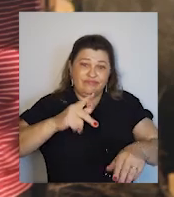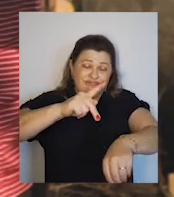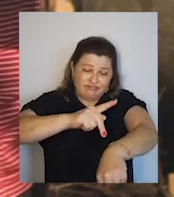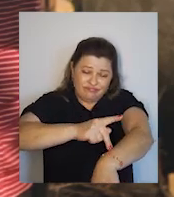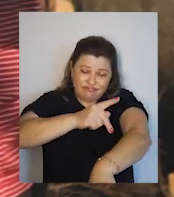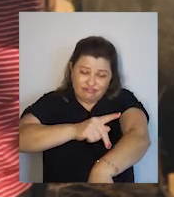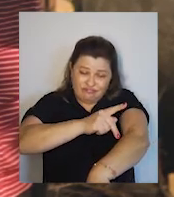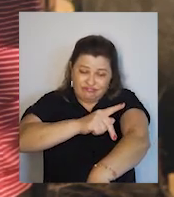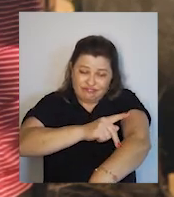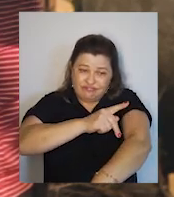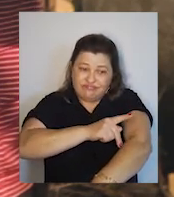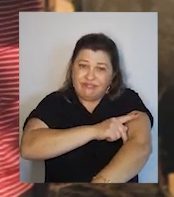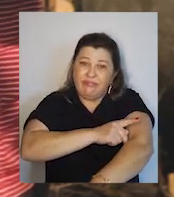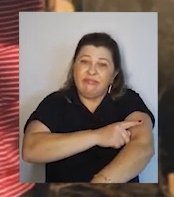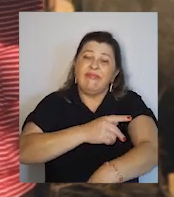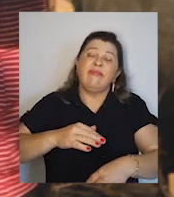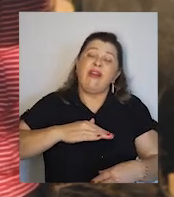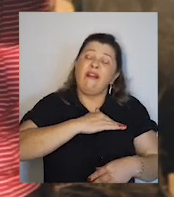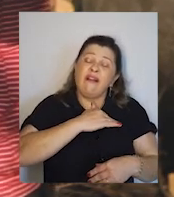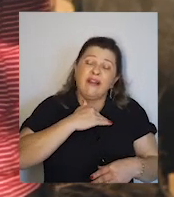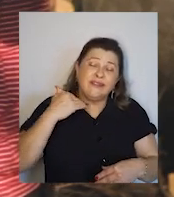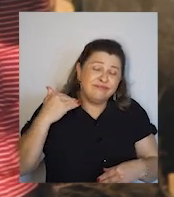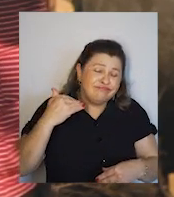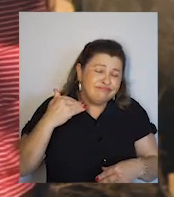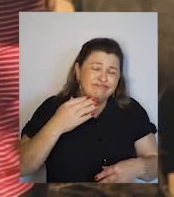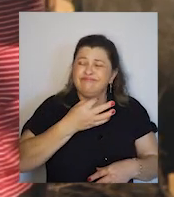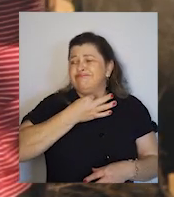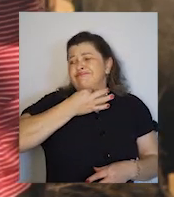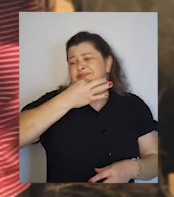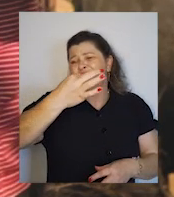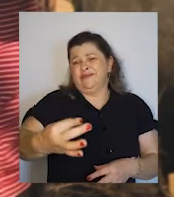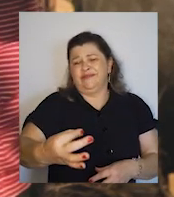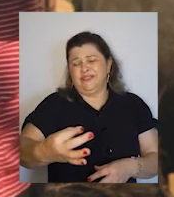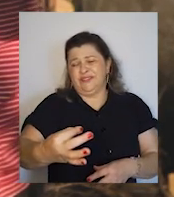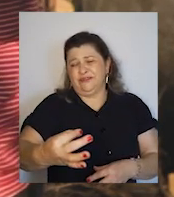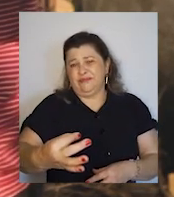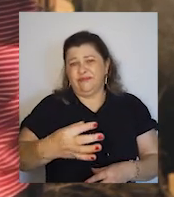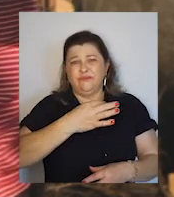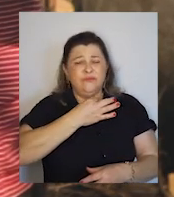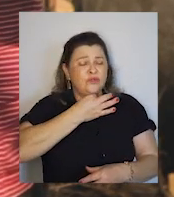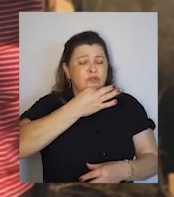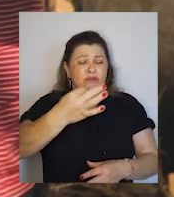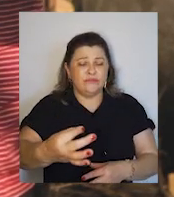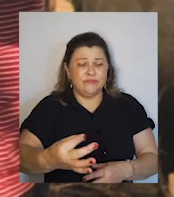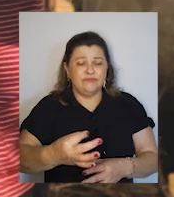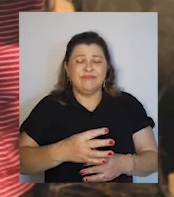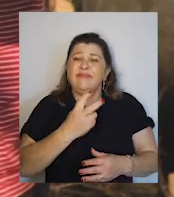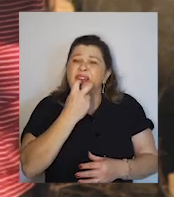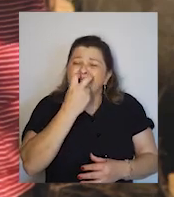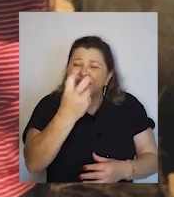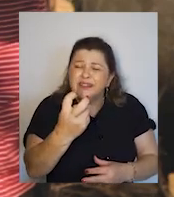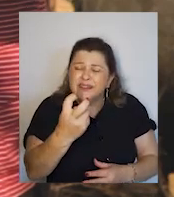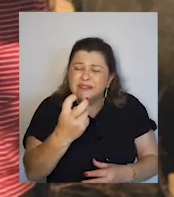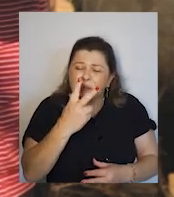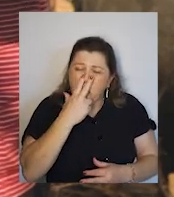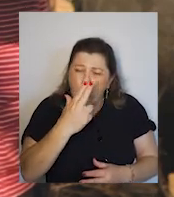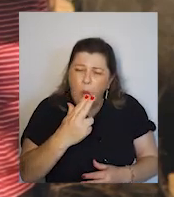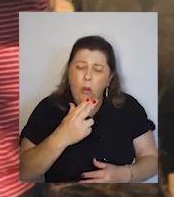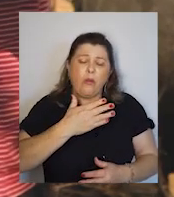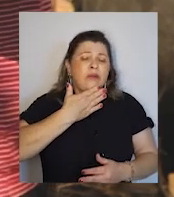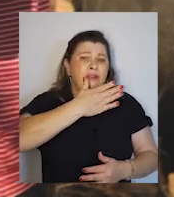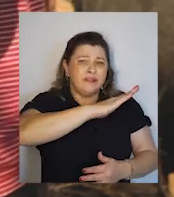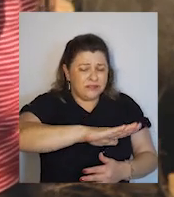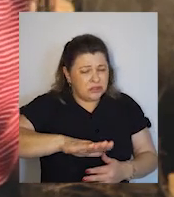ovelhas. Ovelhas se afogando é a pior coisa do mundo. Pior coisa do mundo. Eles gritam que nem uma criança.